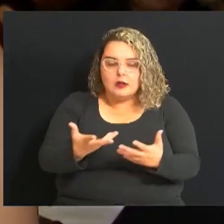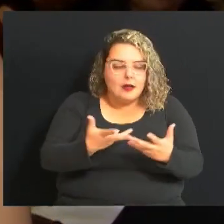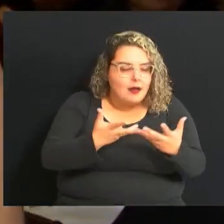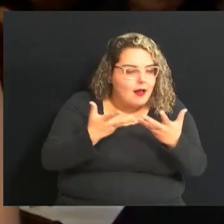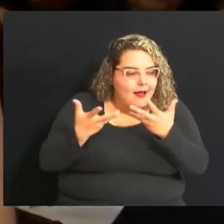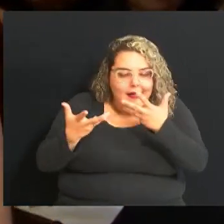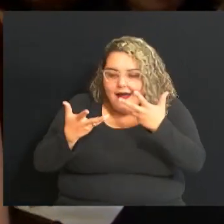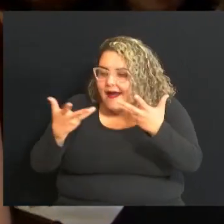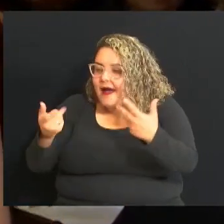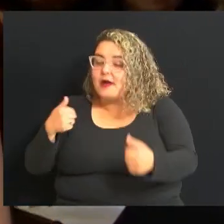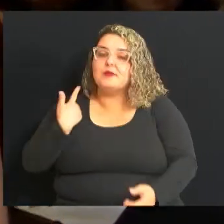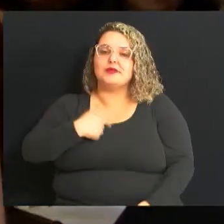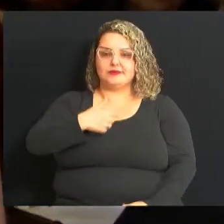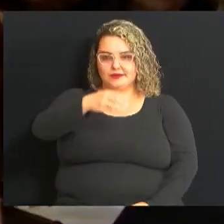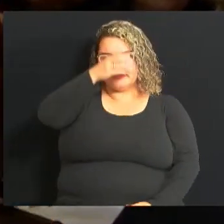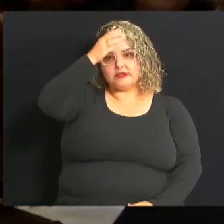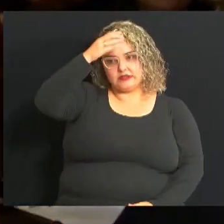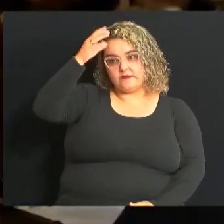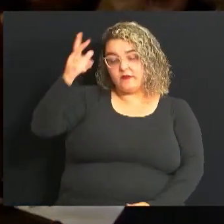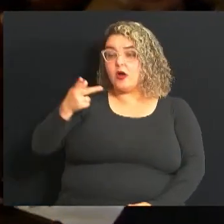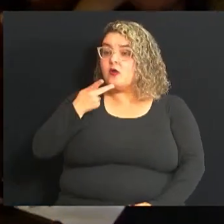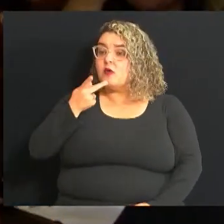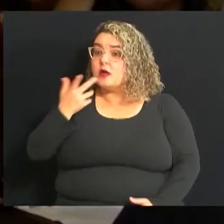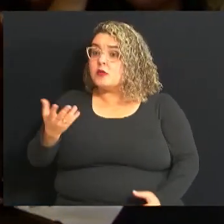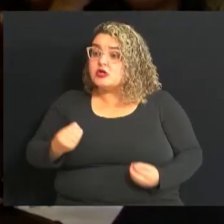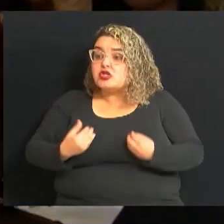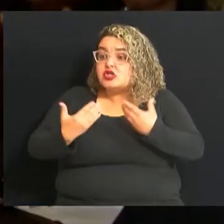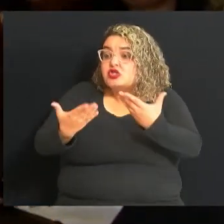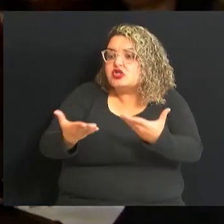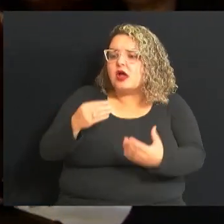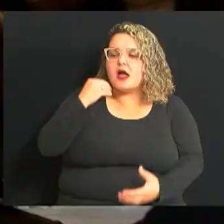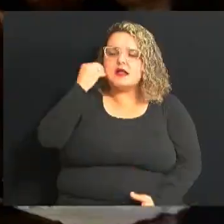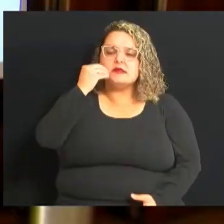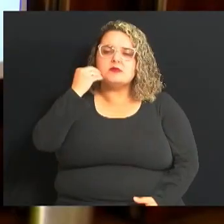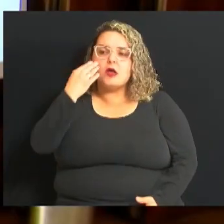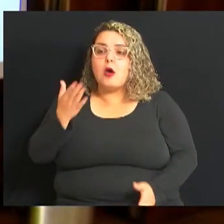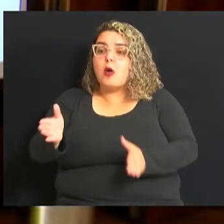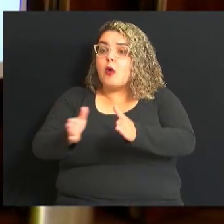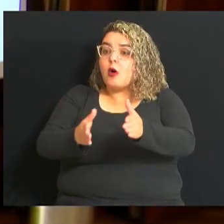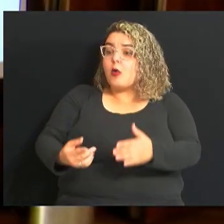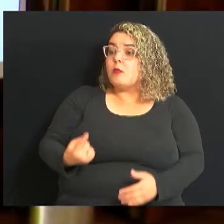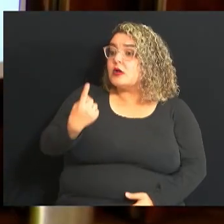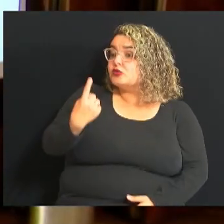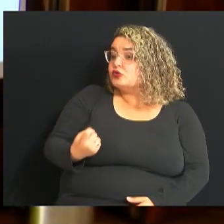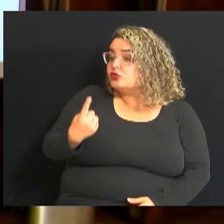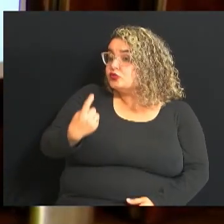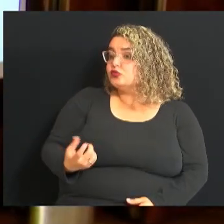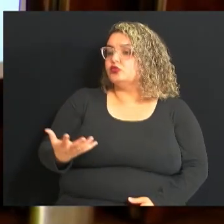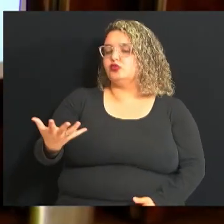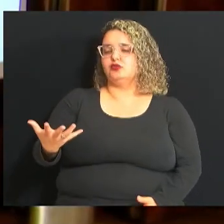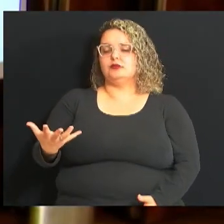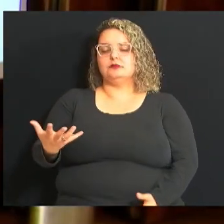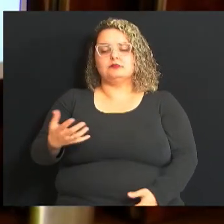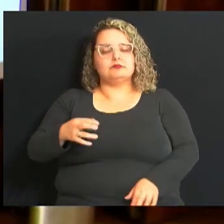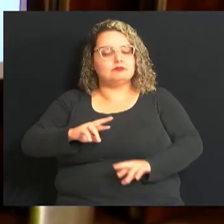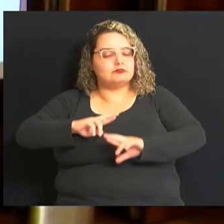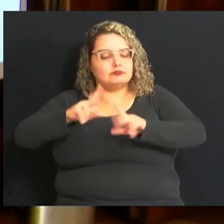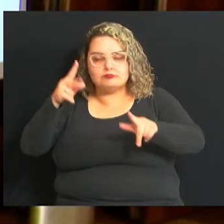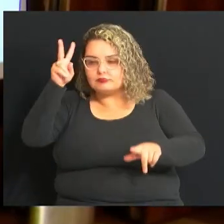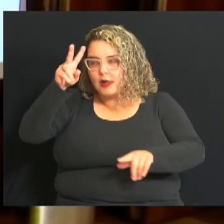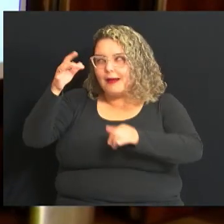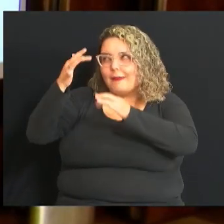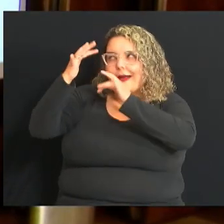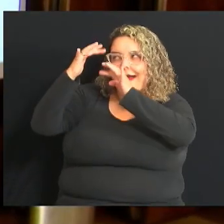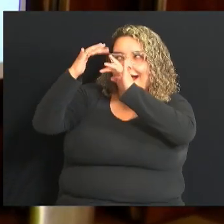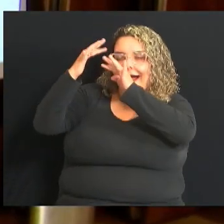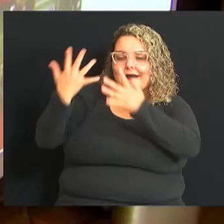cliente, né? A gente fala muito de proporcionar experiências, momentos únicos. Então, depois que a gente veio de um longo período aí de